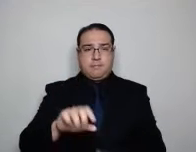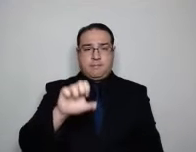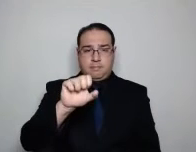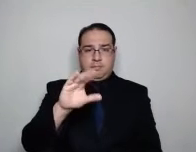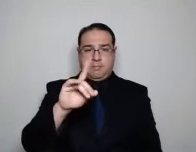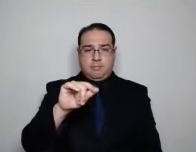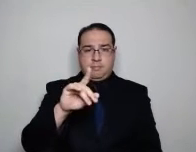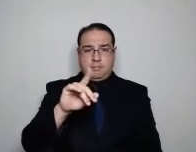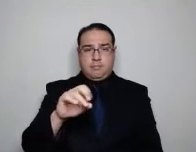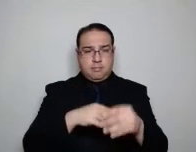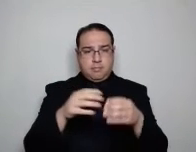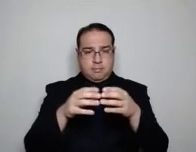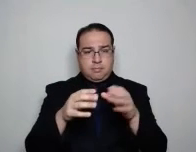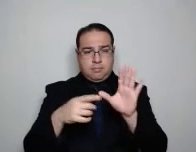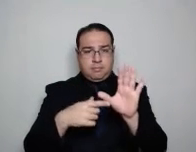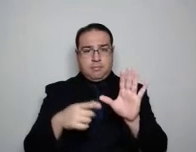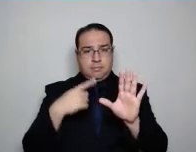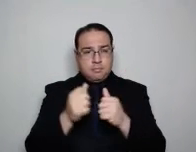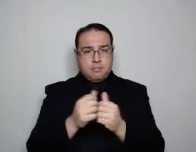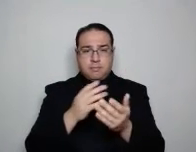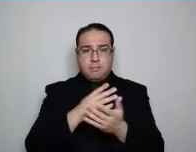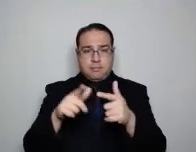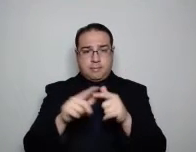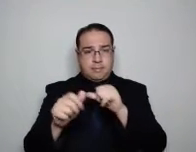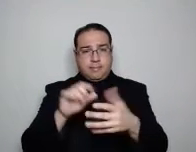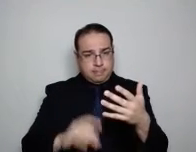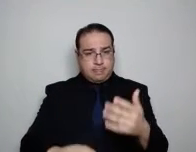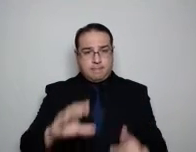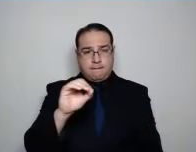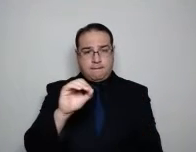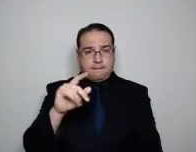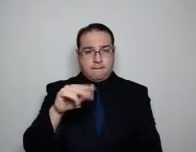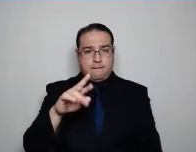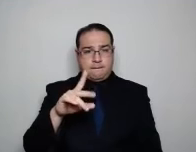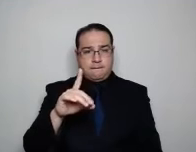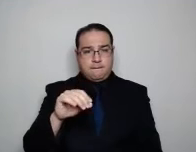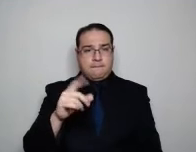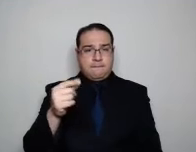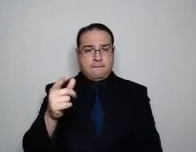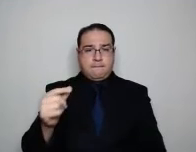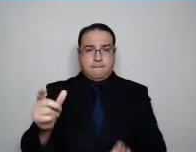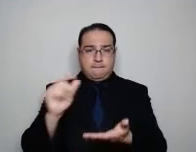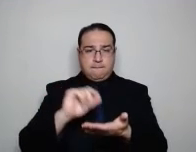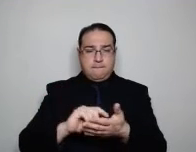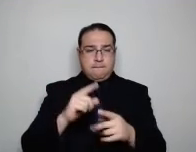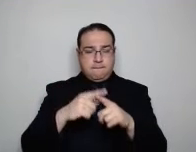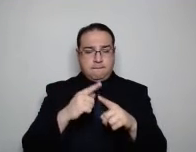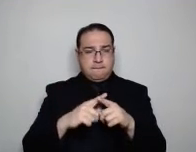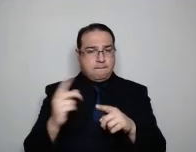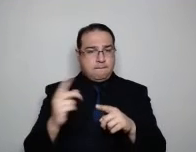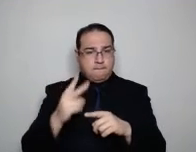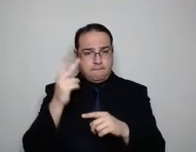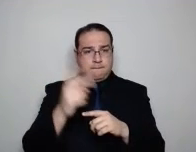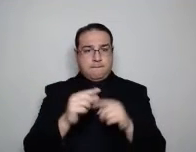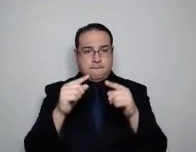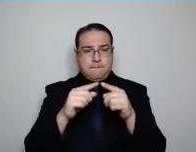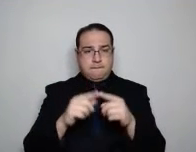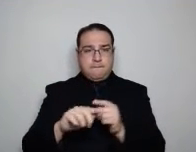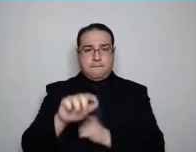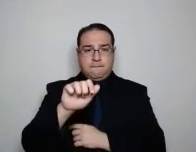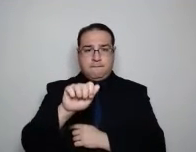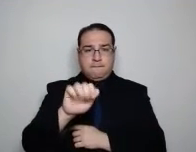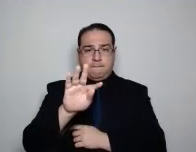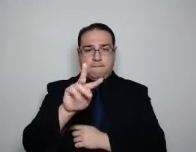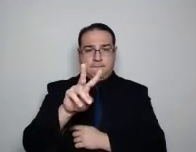dissolvida, cada um cooperado vai receber a sua cota parte, um valor do ativo líquido. Então,